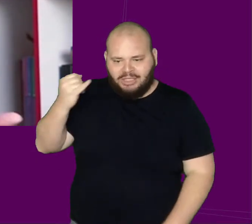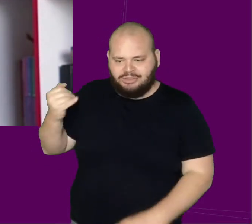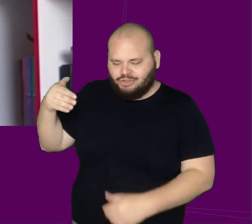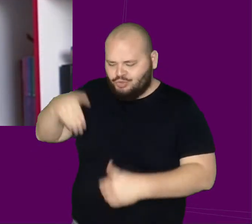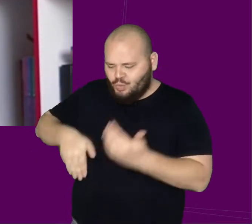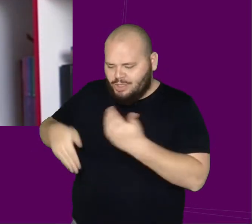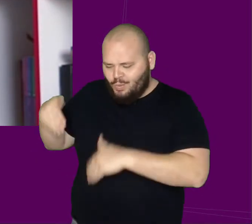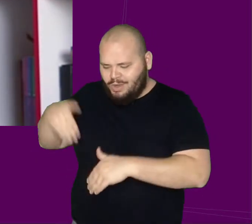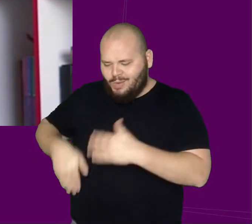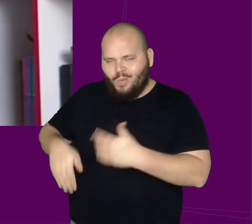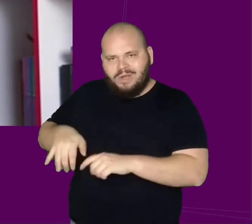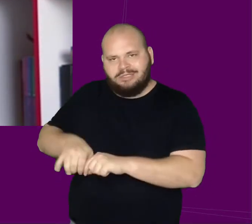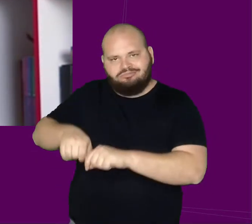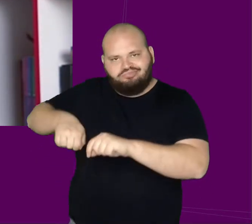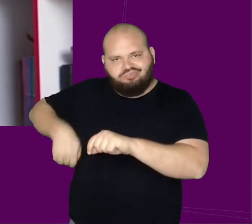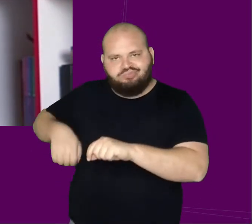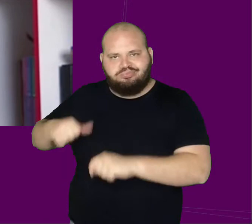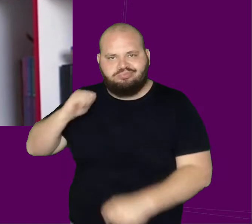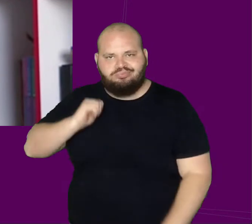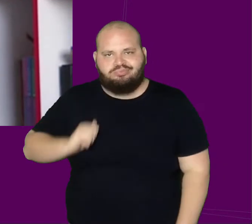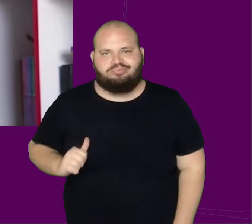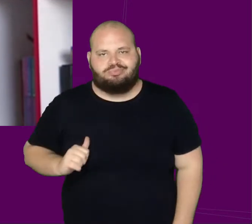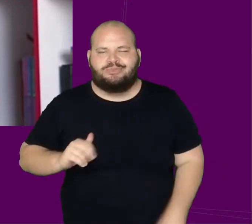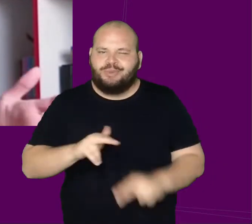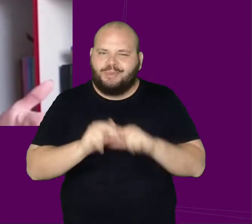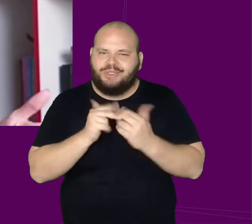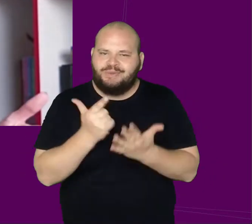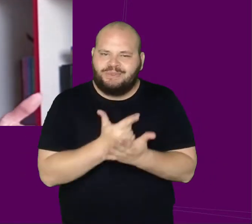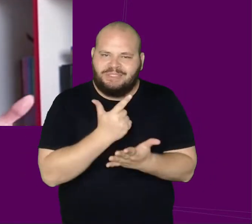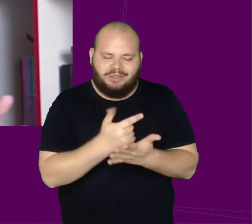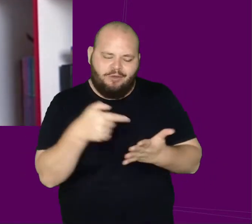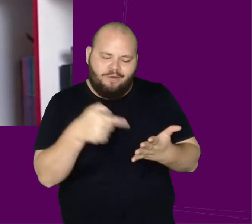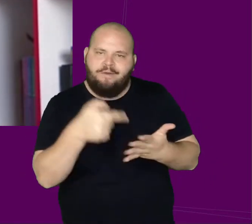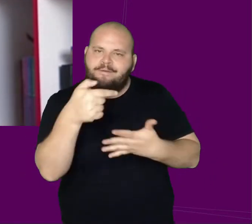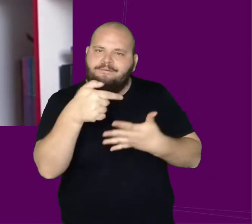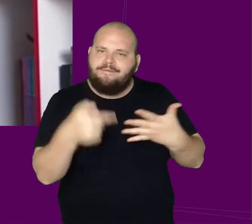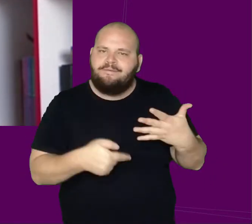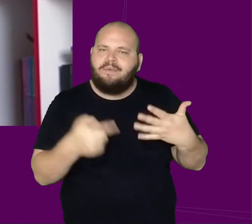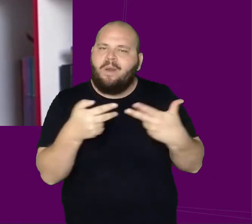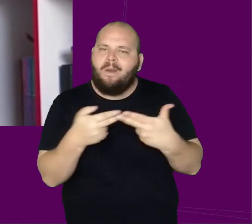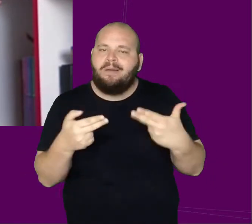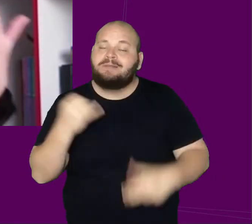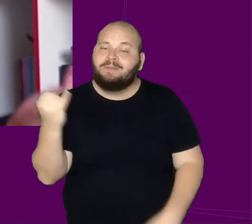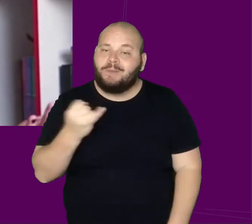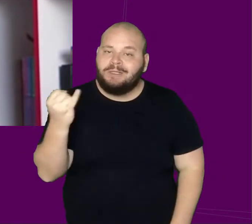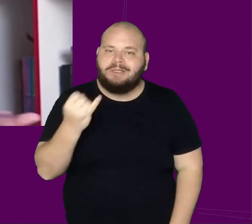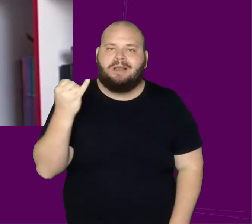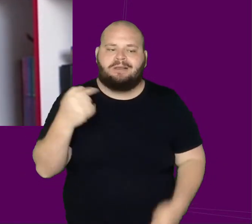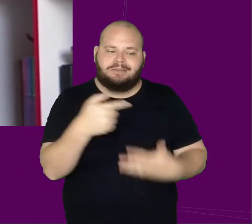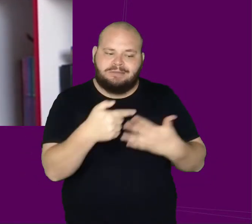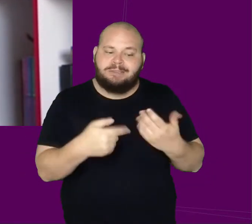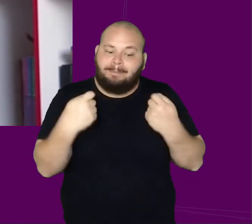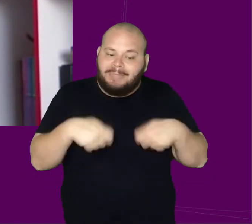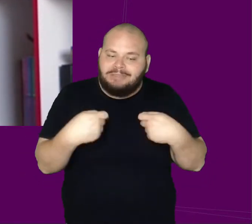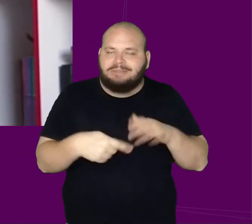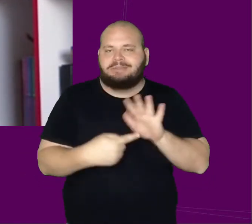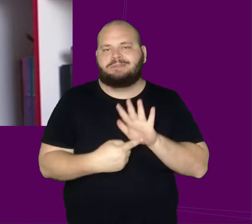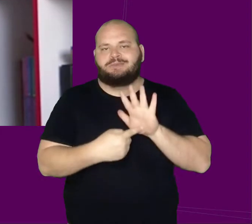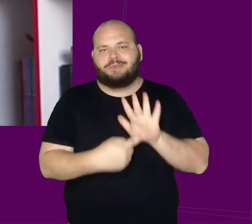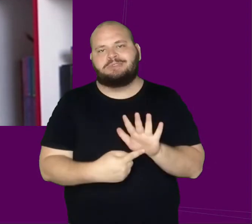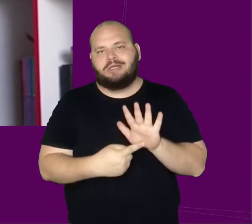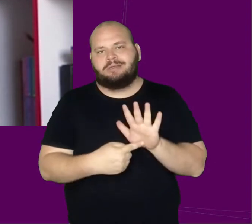realmente levar. Então, nesse livro, ela só traz aquilo que ela realmente precisa trazer, né? Aqueles elementos que ela realmente precisa